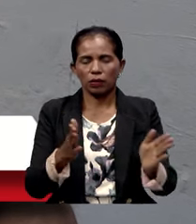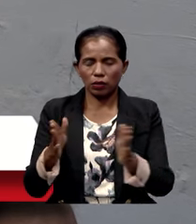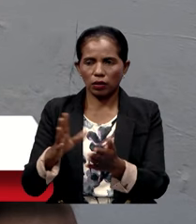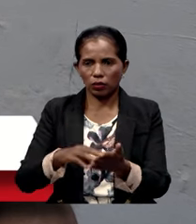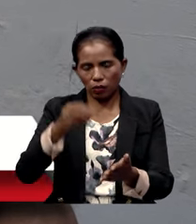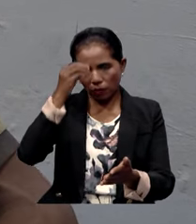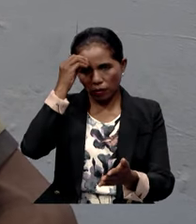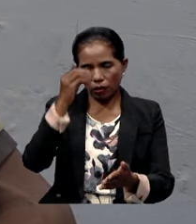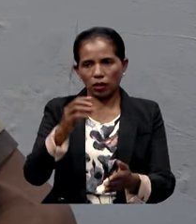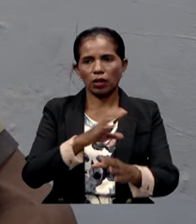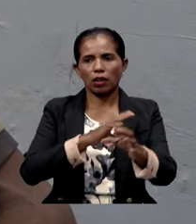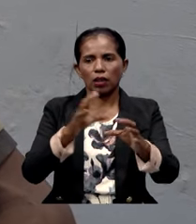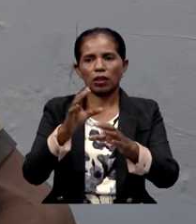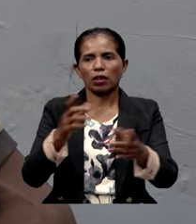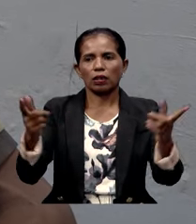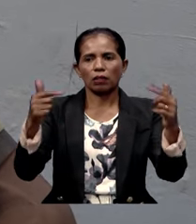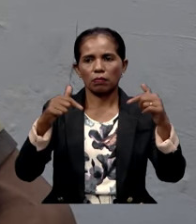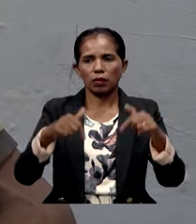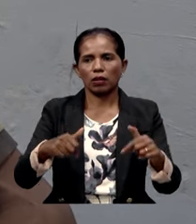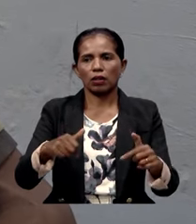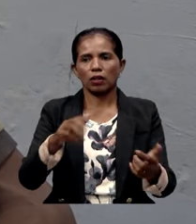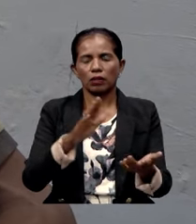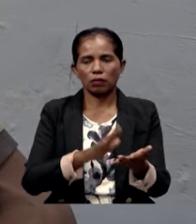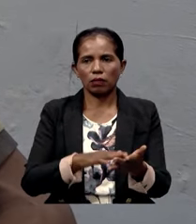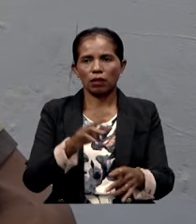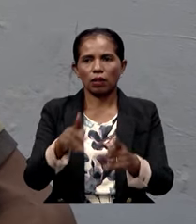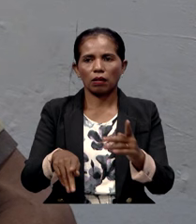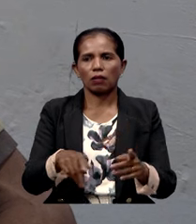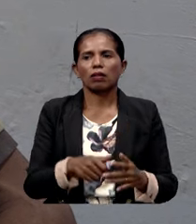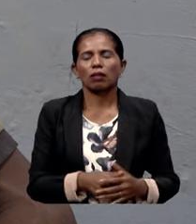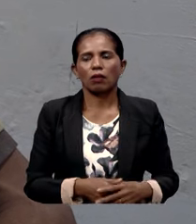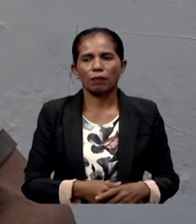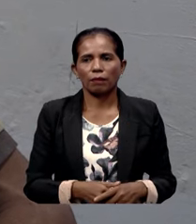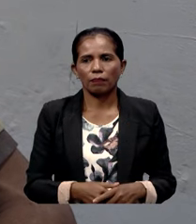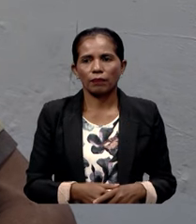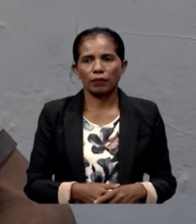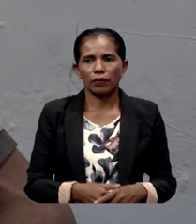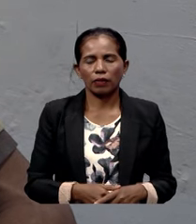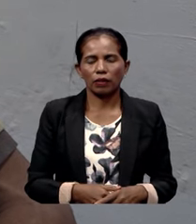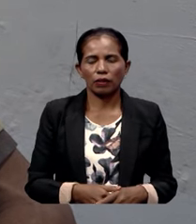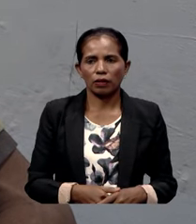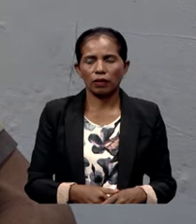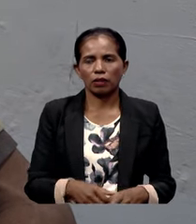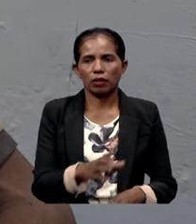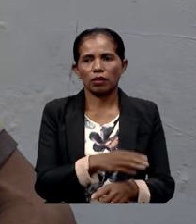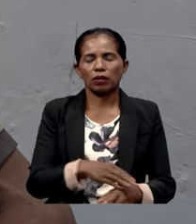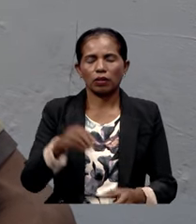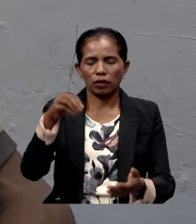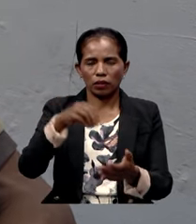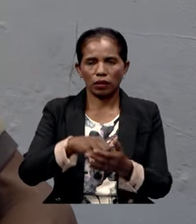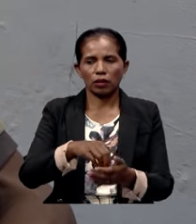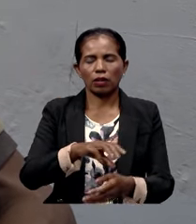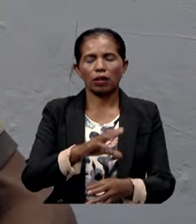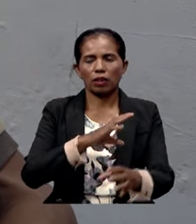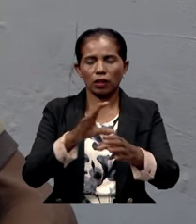aprendizagem la omos careta mos bela mai atum ya mai escola lara atum ai fatu sir ne atum hutu ene